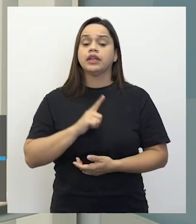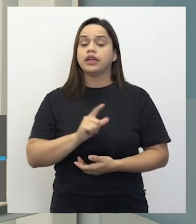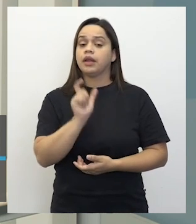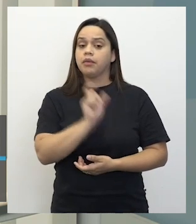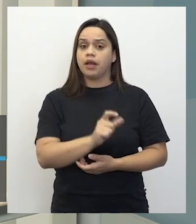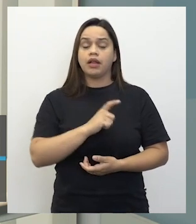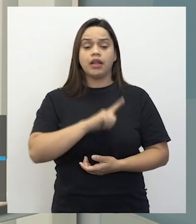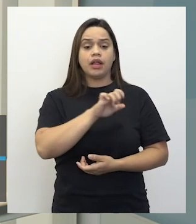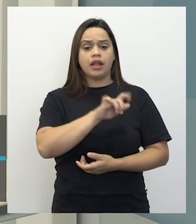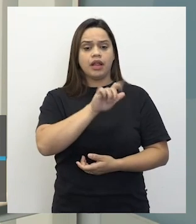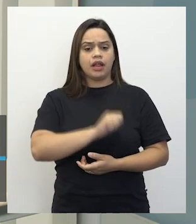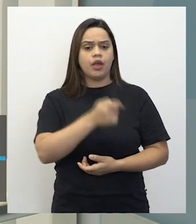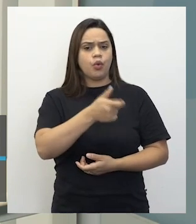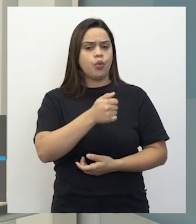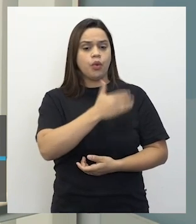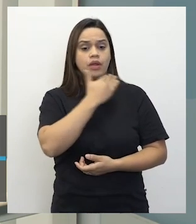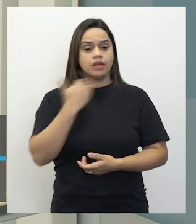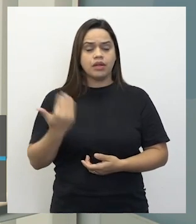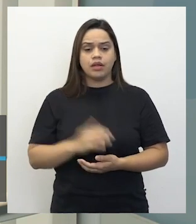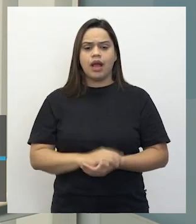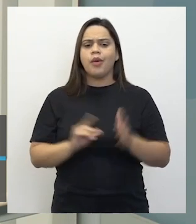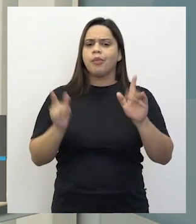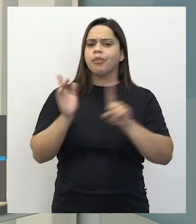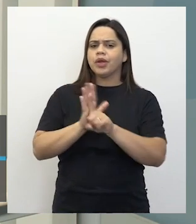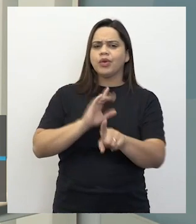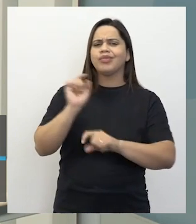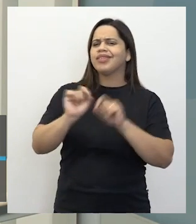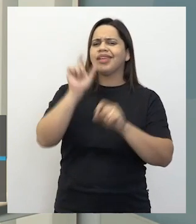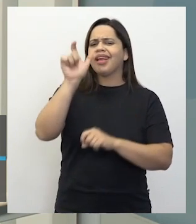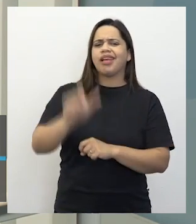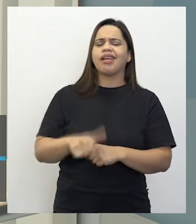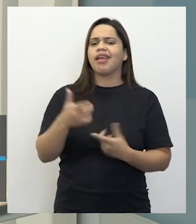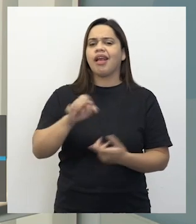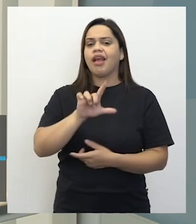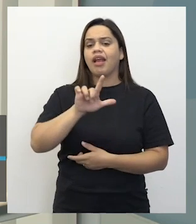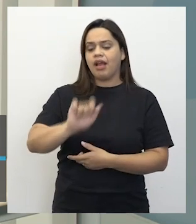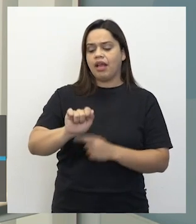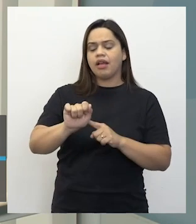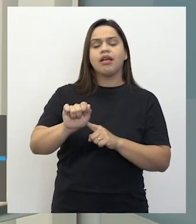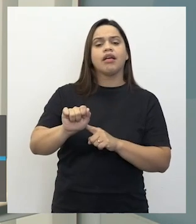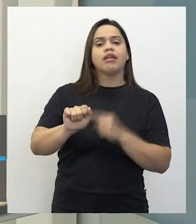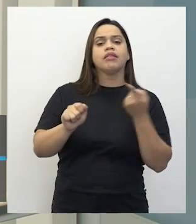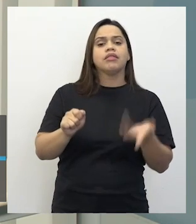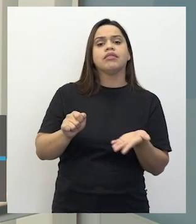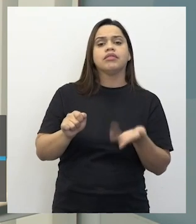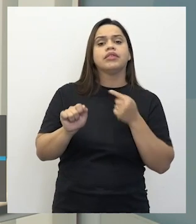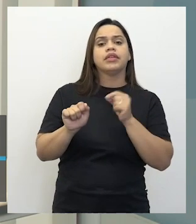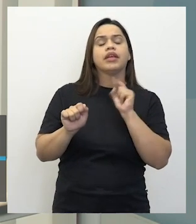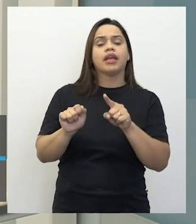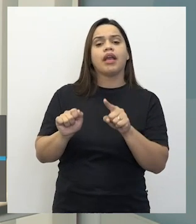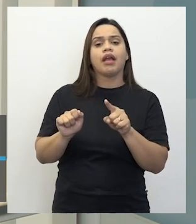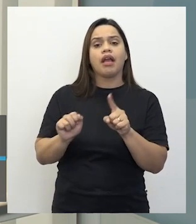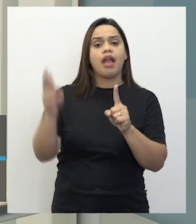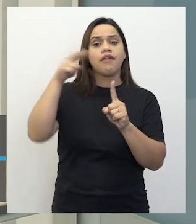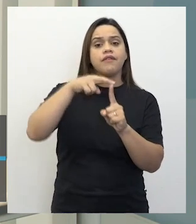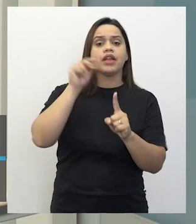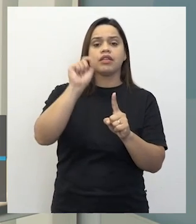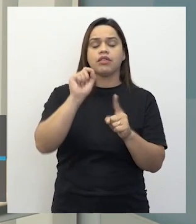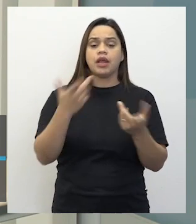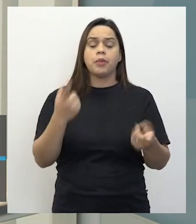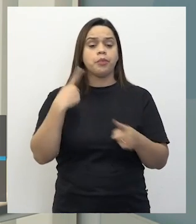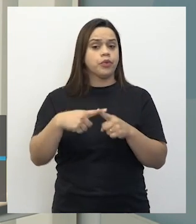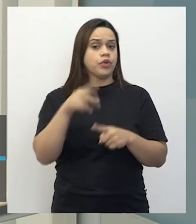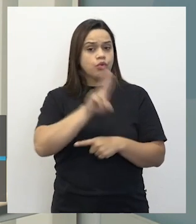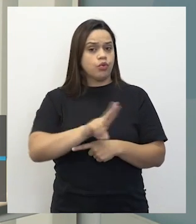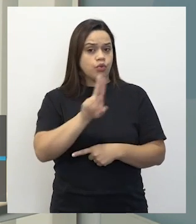ela estava quase morta. Quem é esse ela aí? A quem se refere esse ela? Porque nós usamos termos